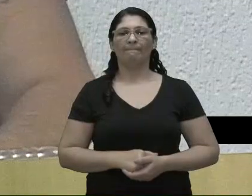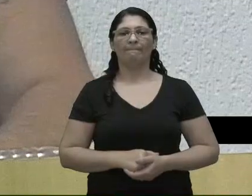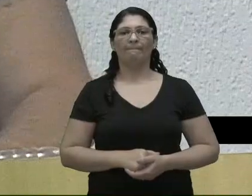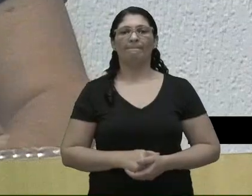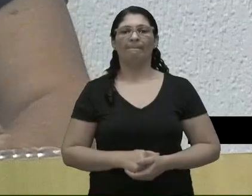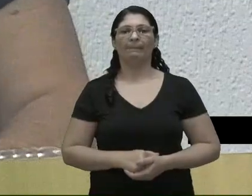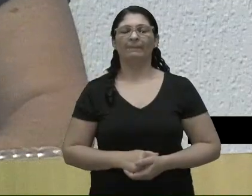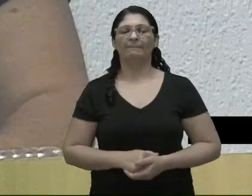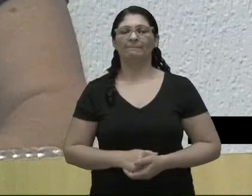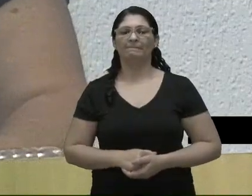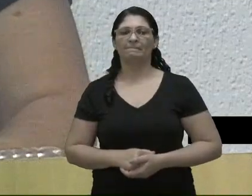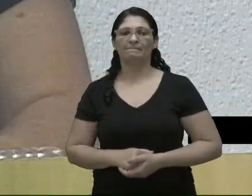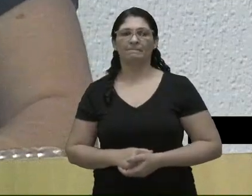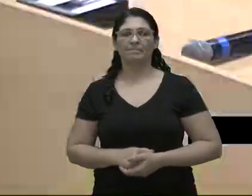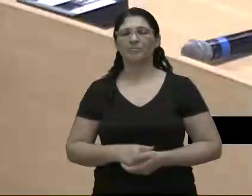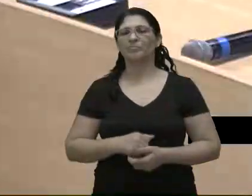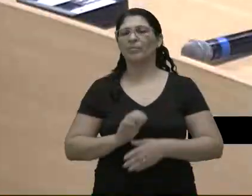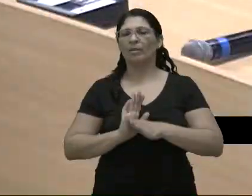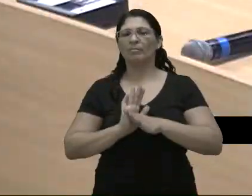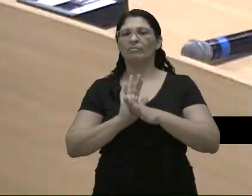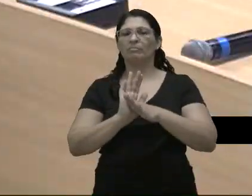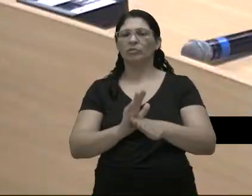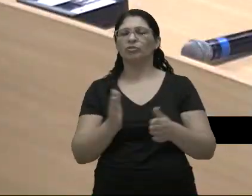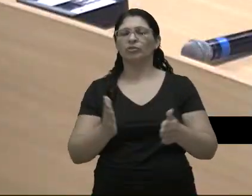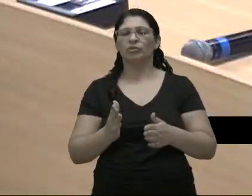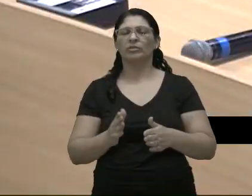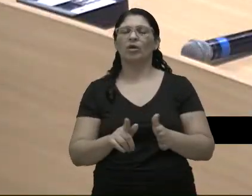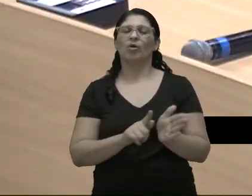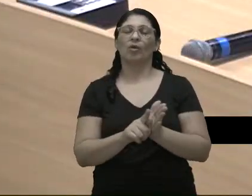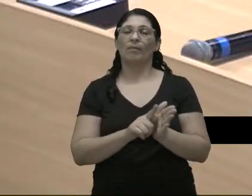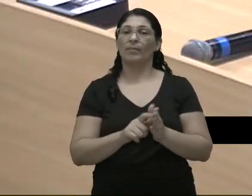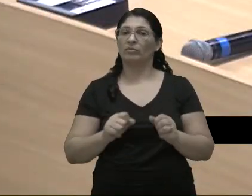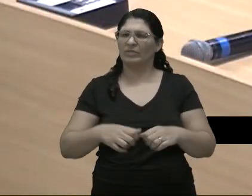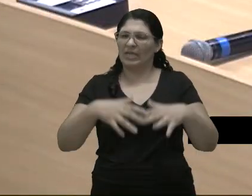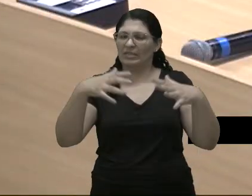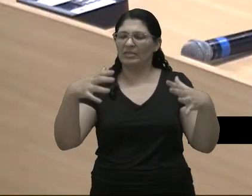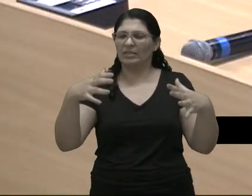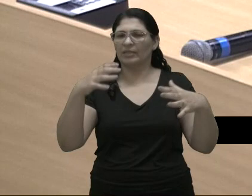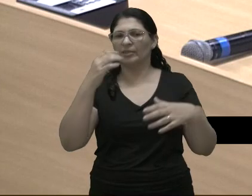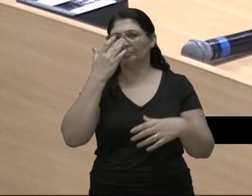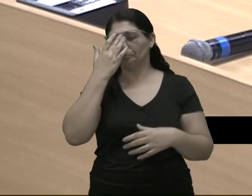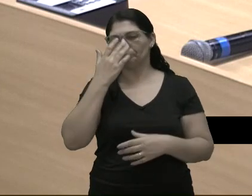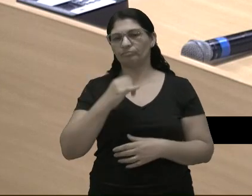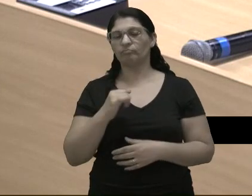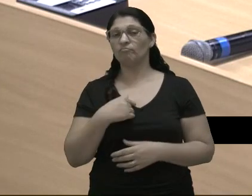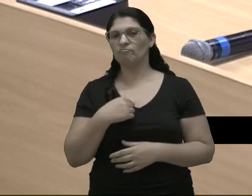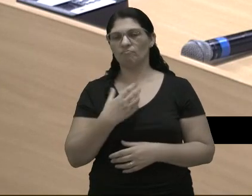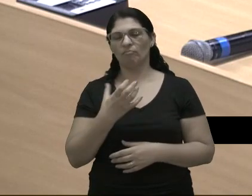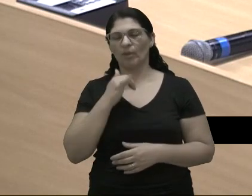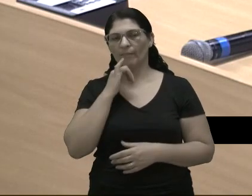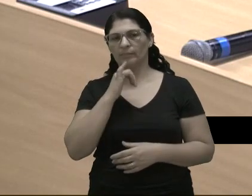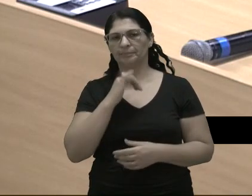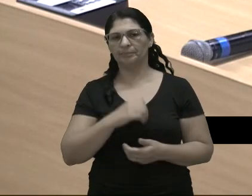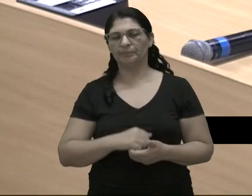Pela ordem, só para colaborar com a pergunta e ficar de uma maneira mais clara, se eu tiver a palavra, posso? Eu acho assim,